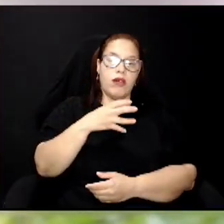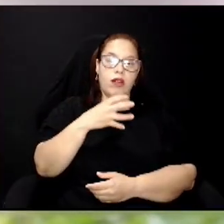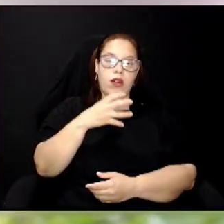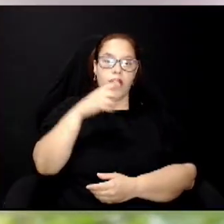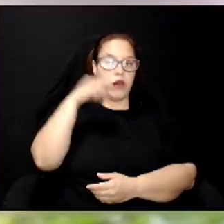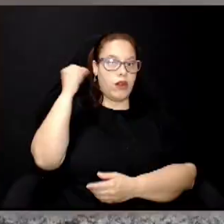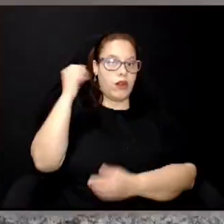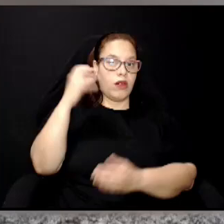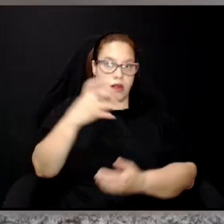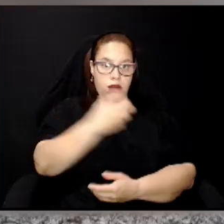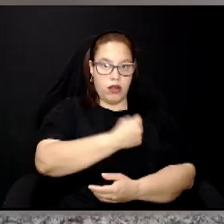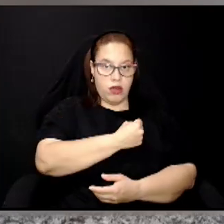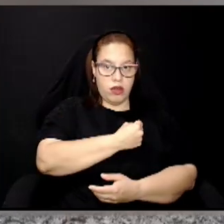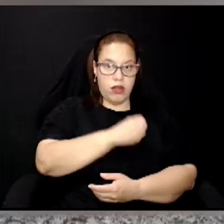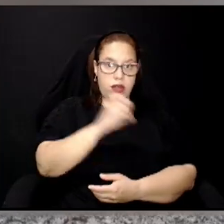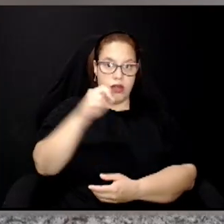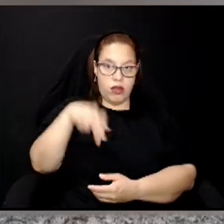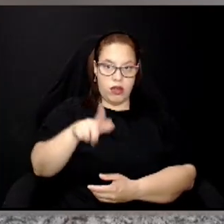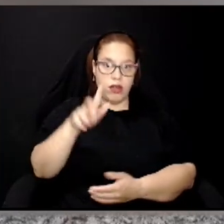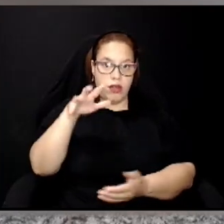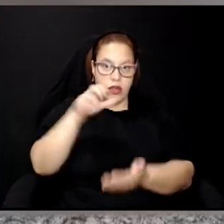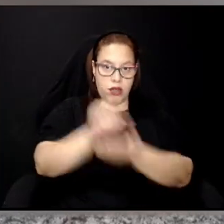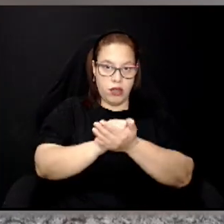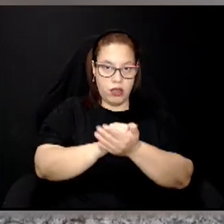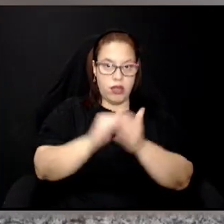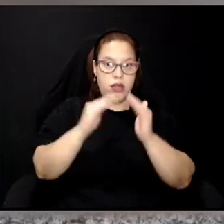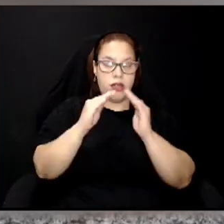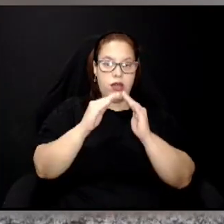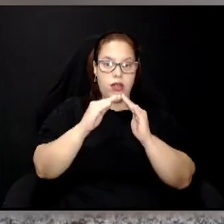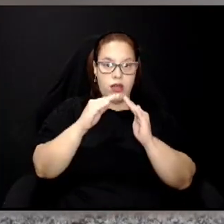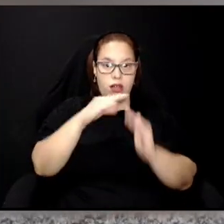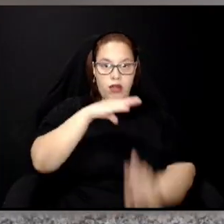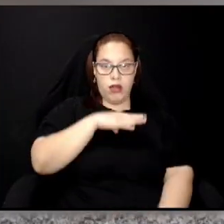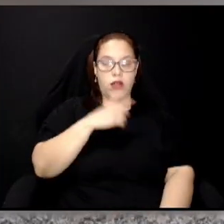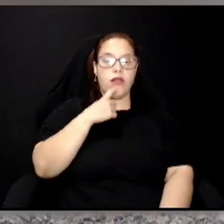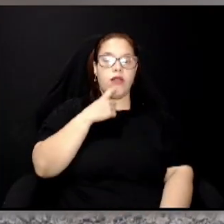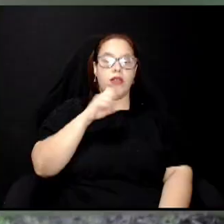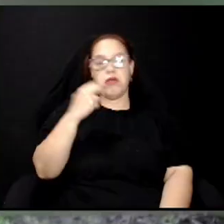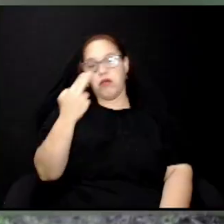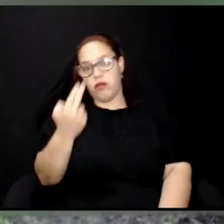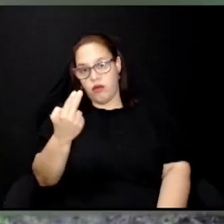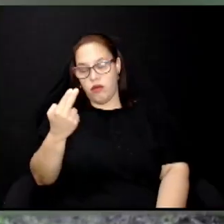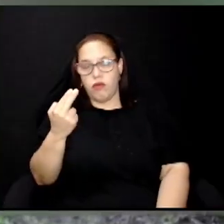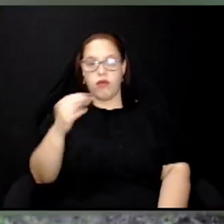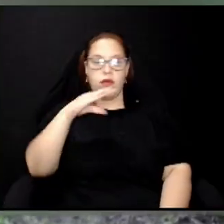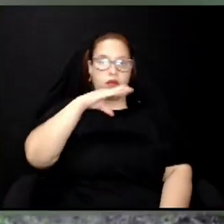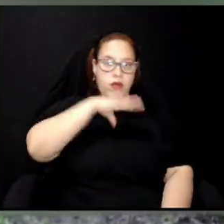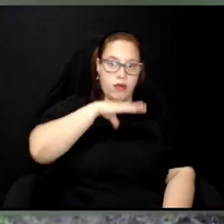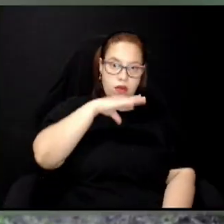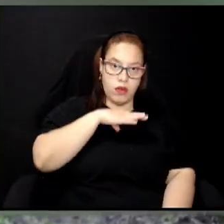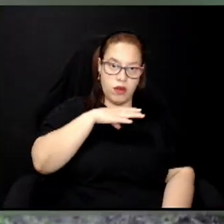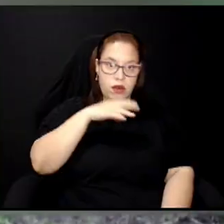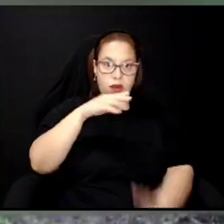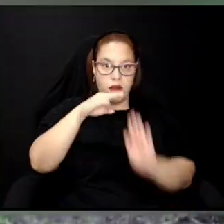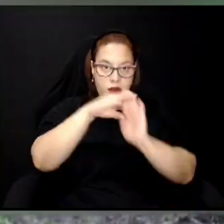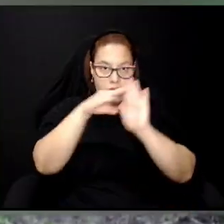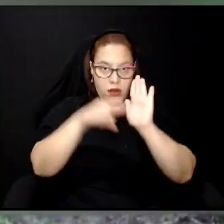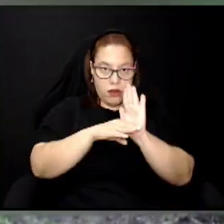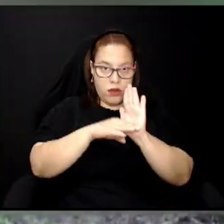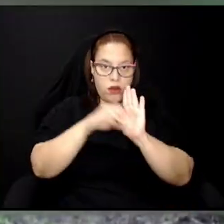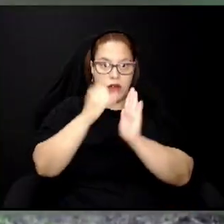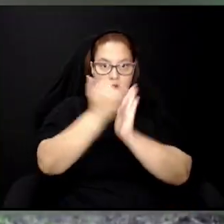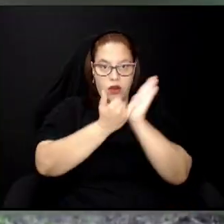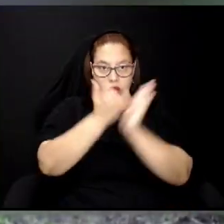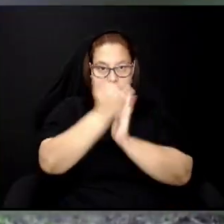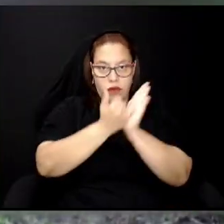resgatados por ONGs cadastradas no município ou por órgãos públicos municipais tenham desconto do imposto. Pela